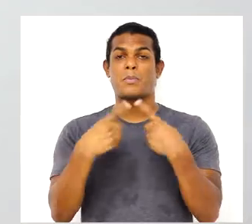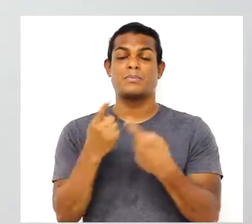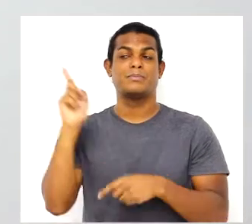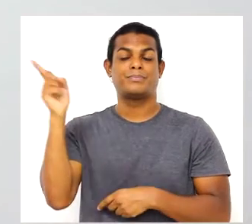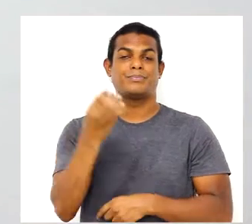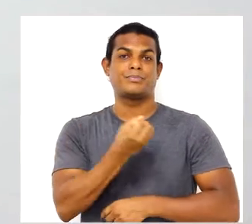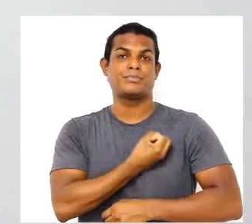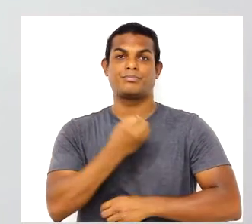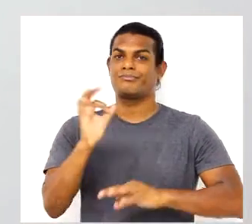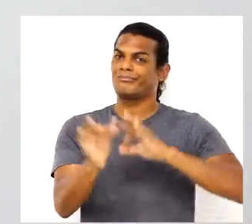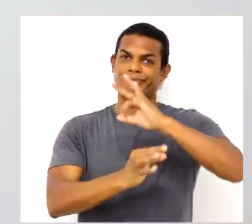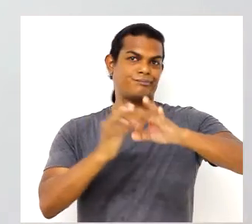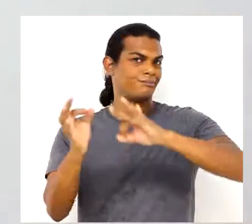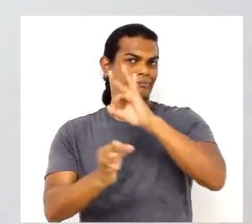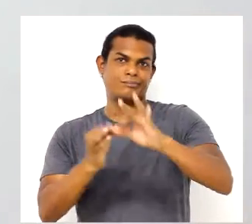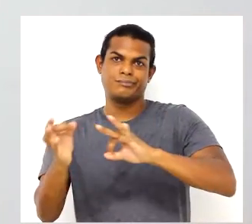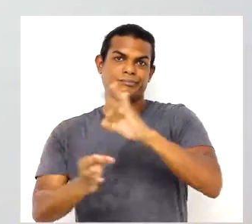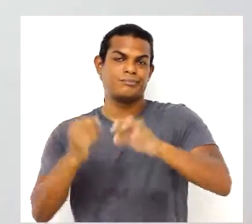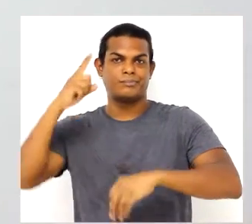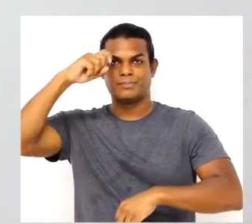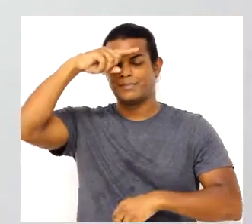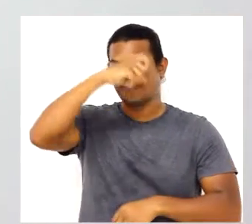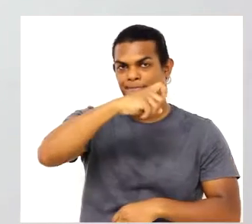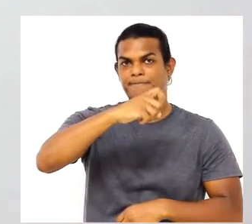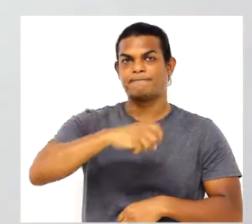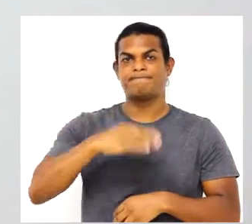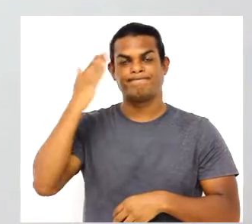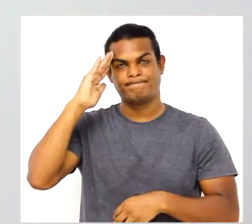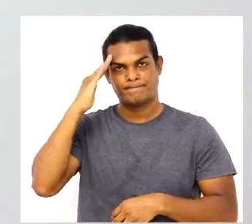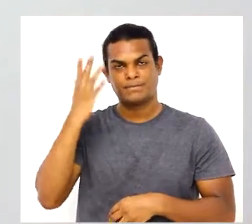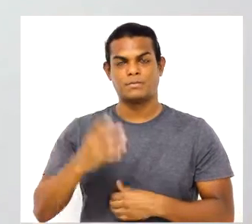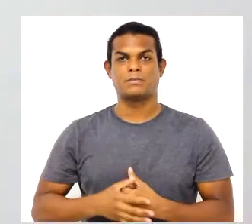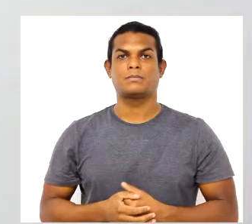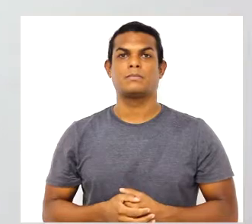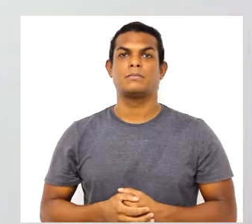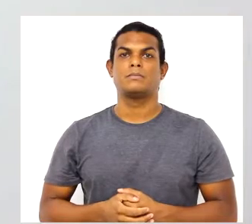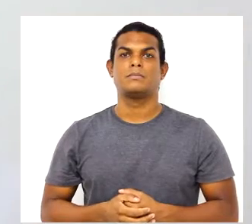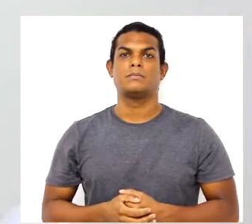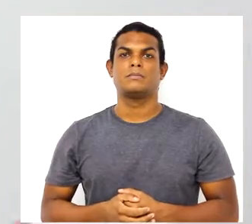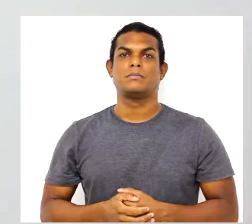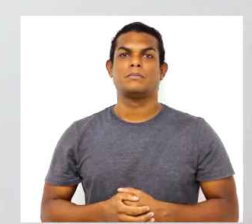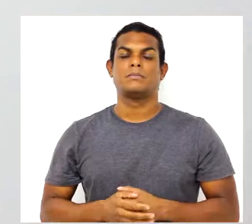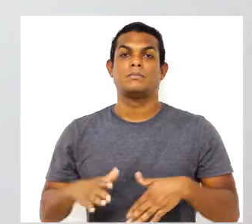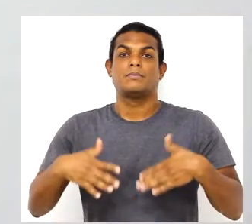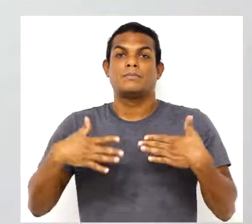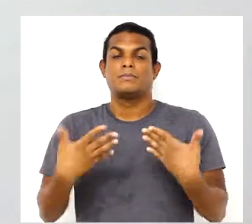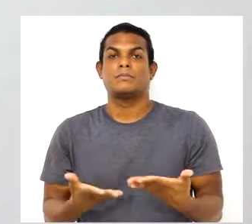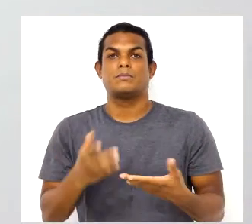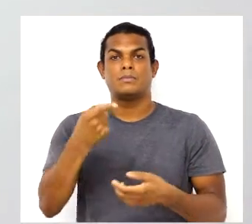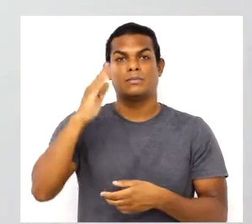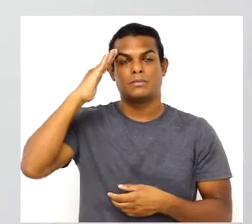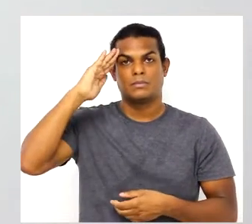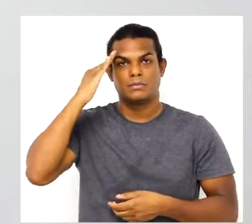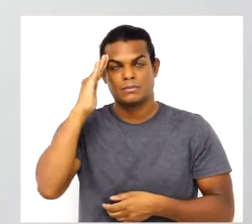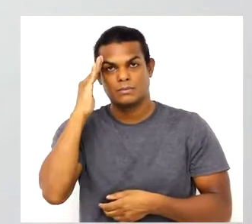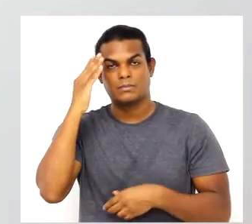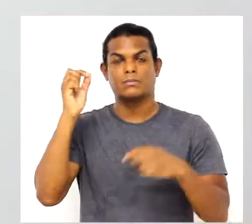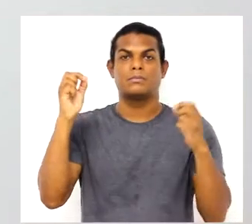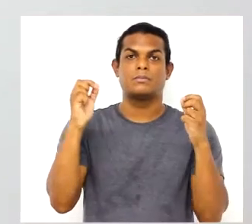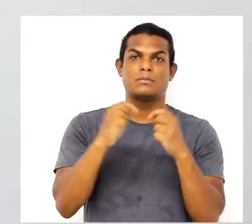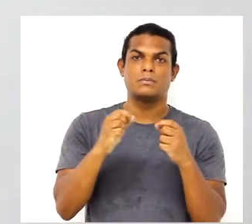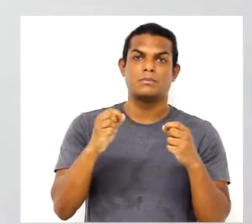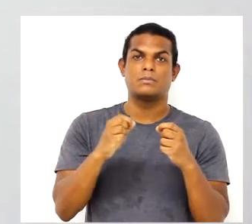desordenados não dá uma sensação muito boa de compreensão. Então, se você está pensando em